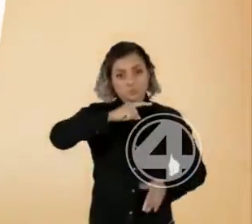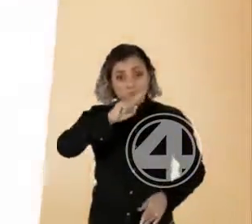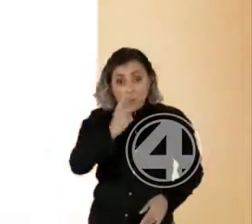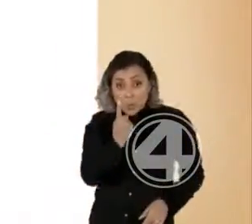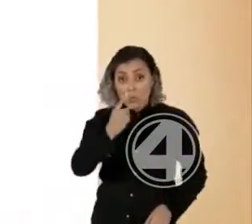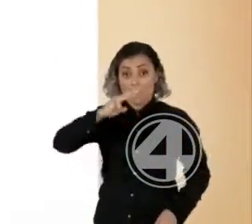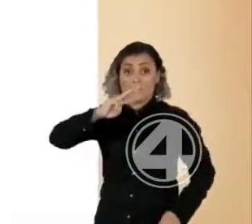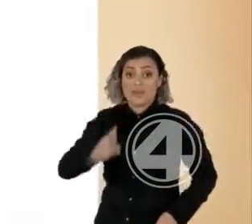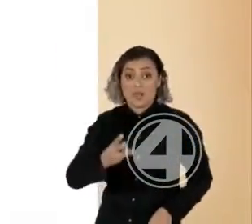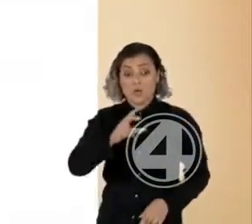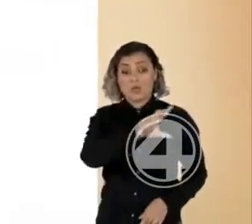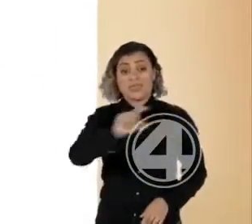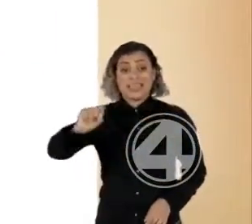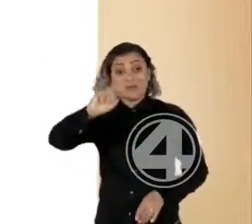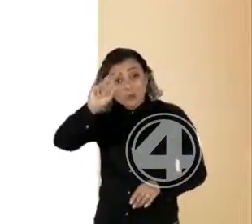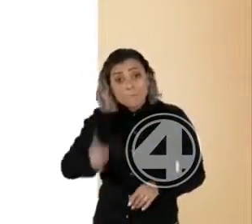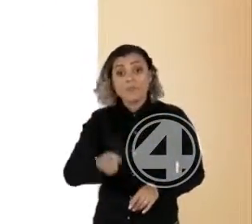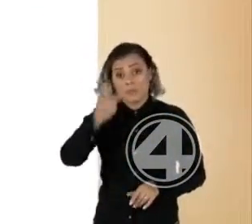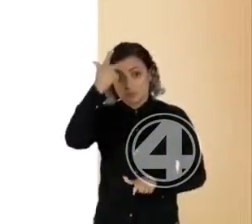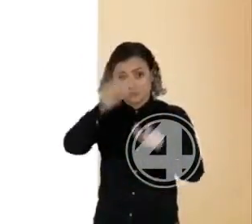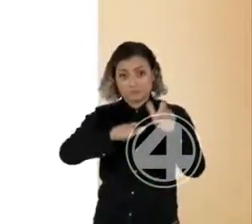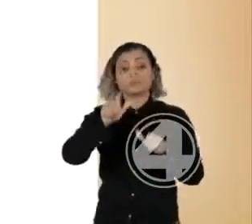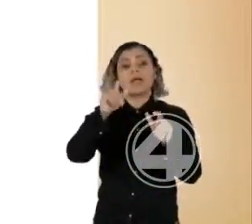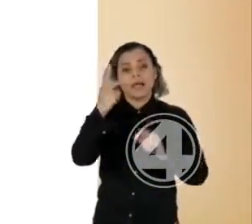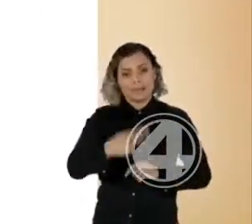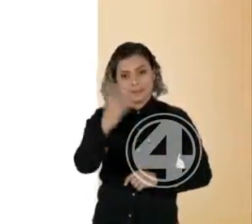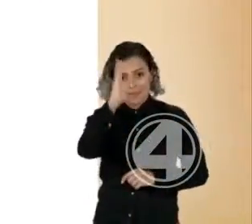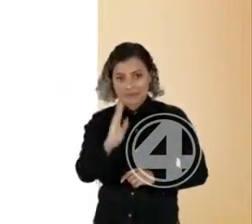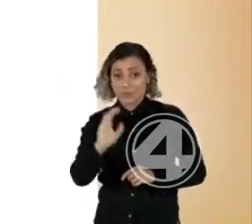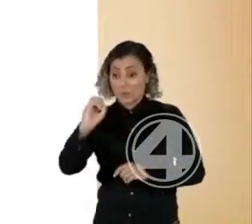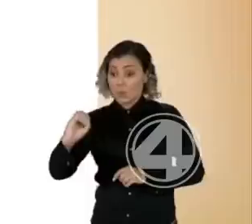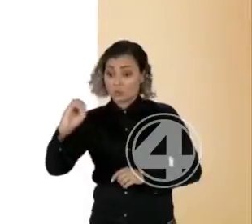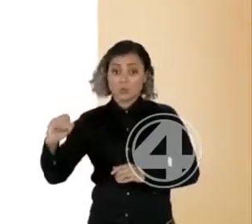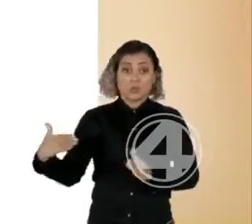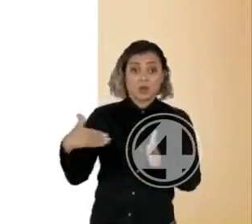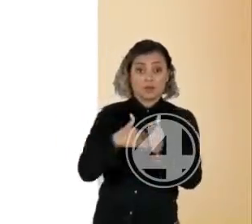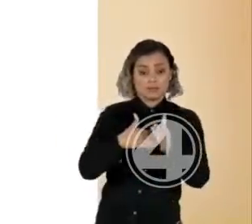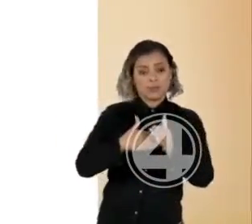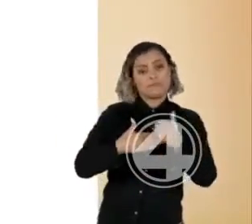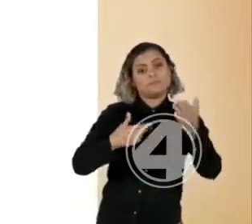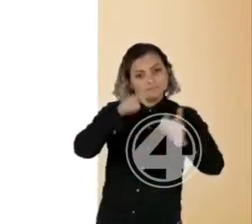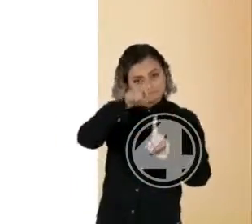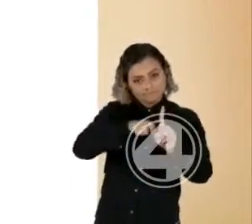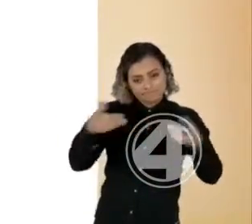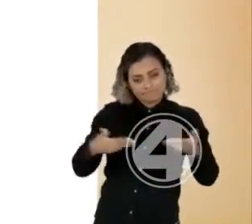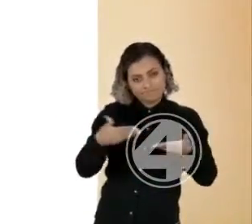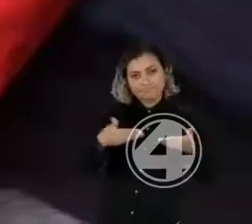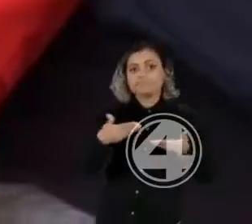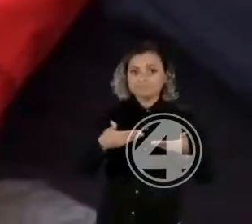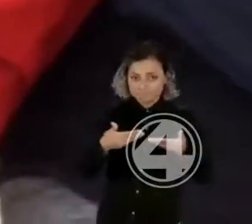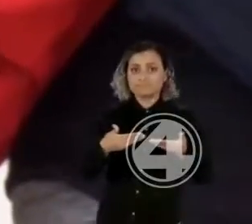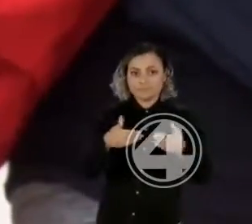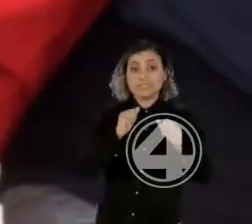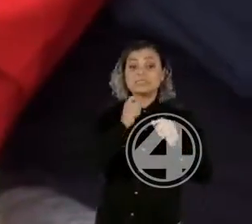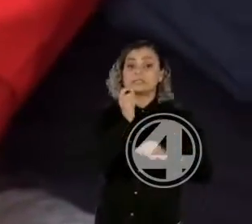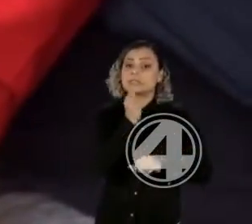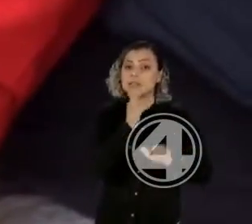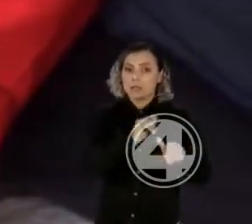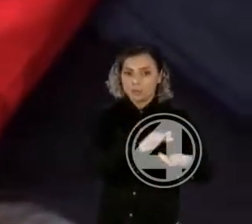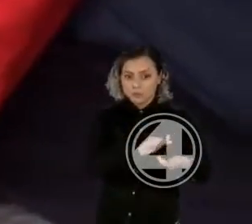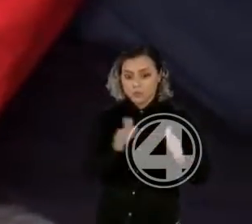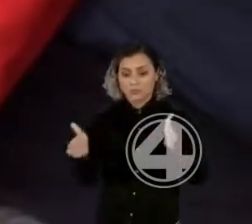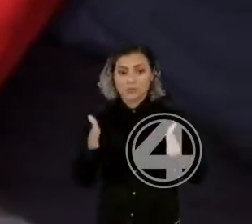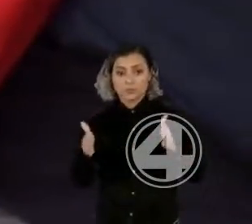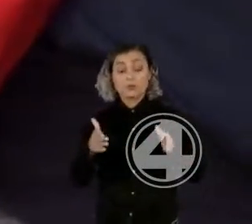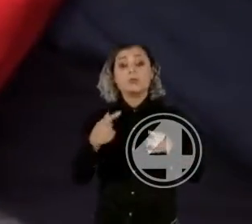1,5 milhão de contas brasileiras, de outubro do ano passado até o final deste mês. Esta ação do aplicativo de mensagens